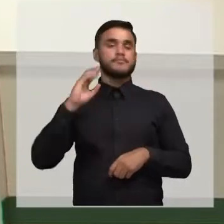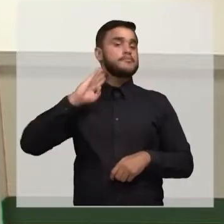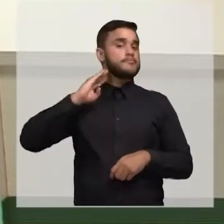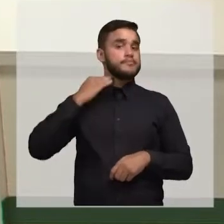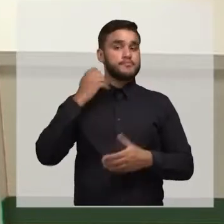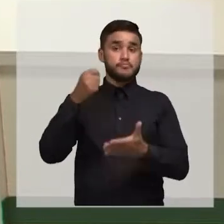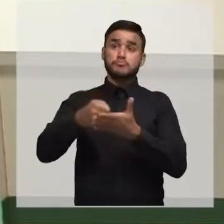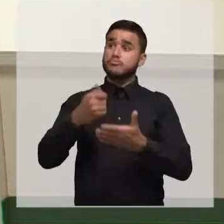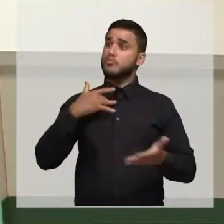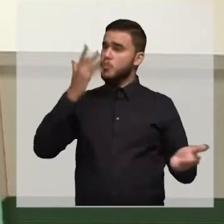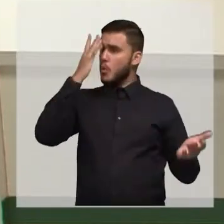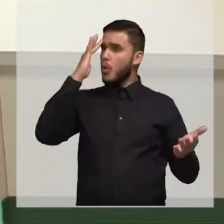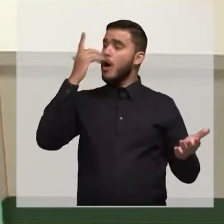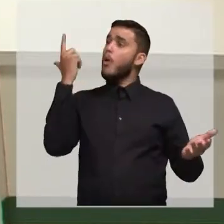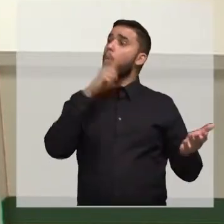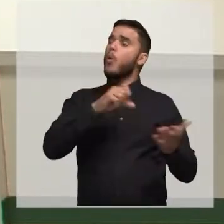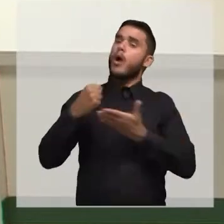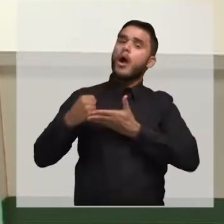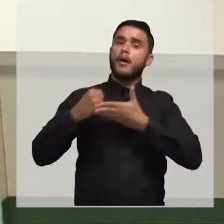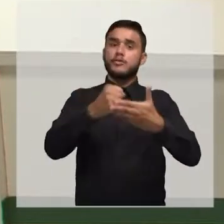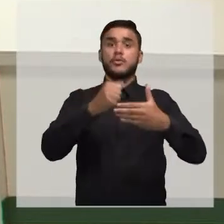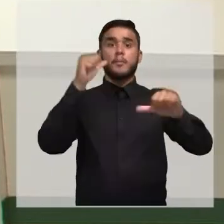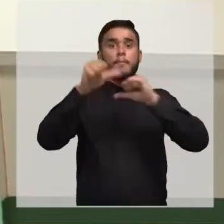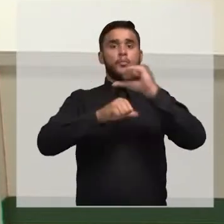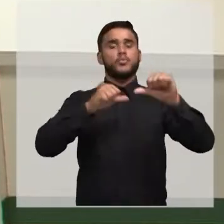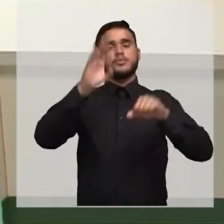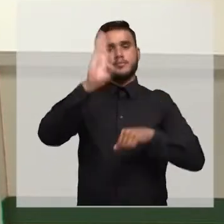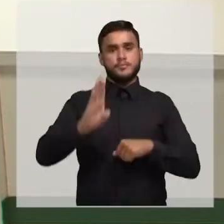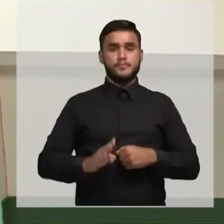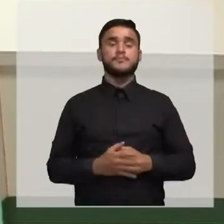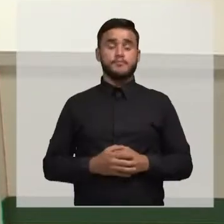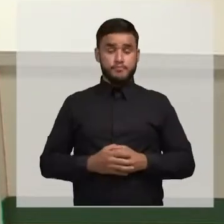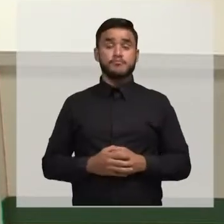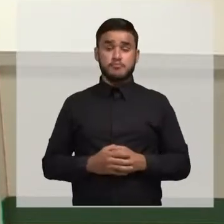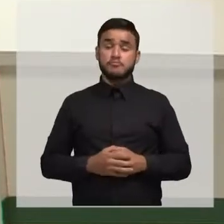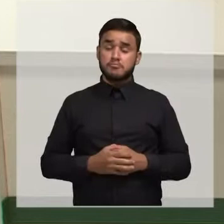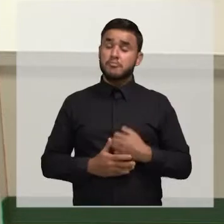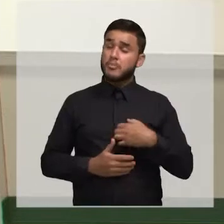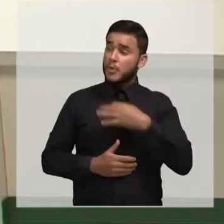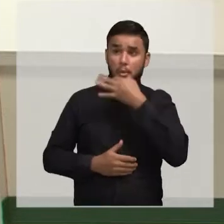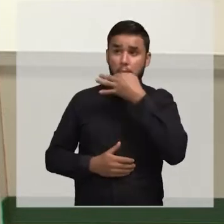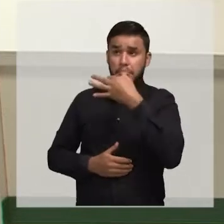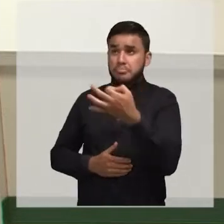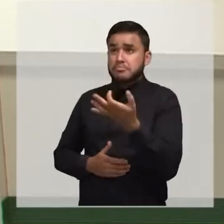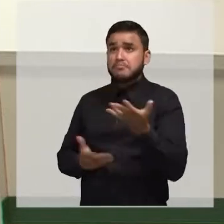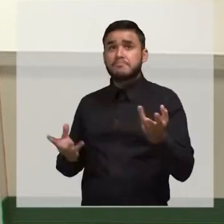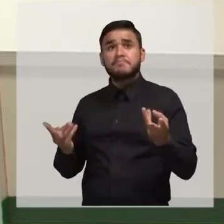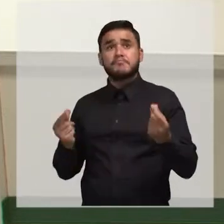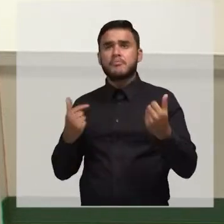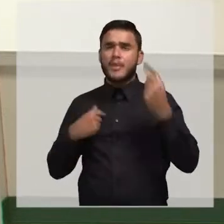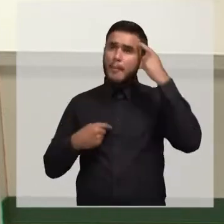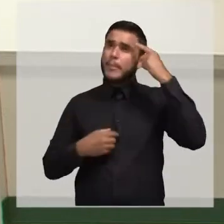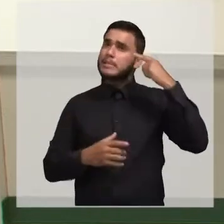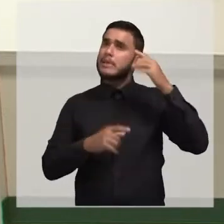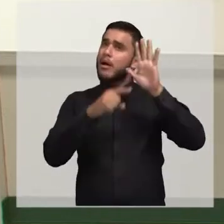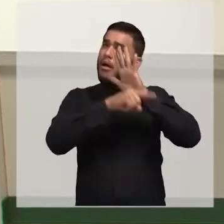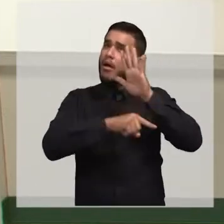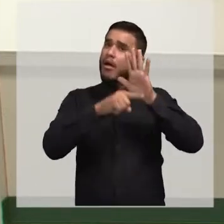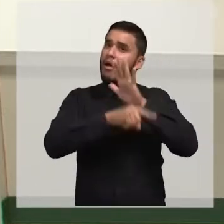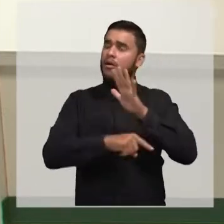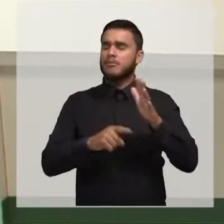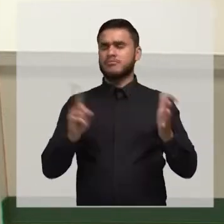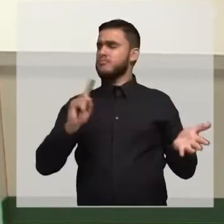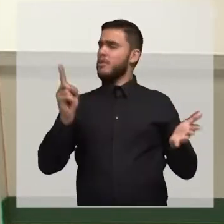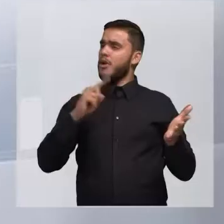que achava isso. Nós não tínhamos outra alternativa, Carlos Frederico. Nós precisávamos não ser pessimistas. De ter esperança,